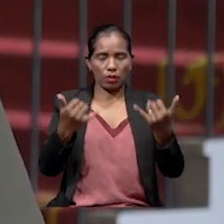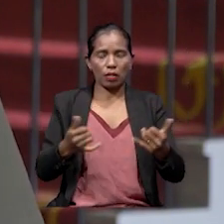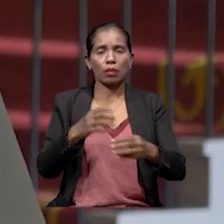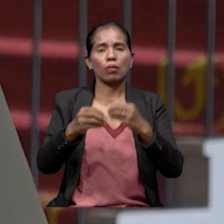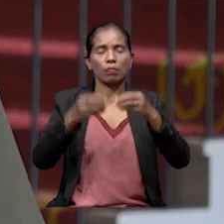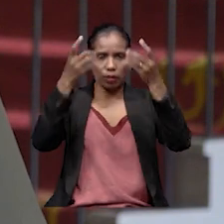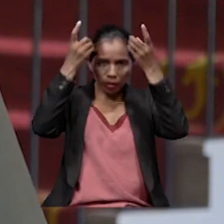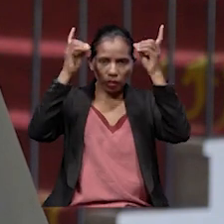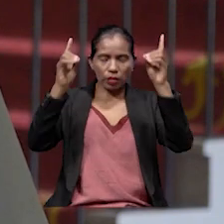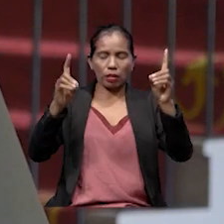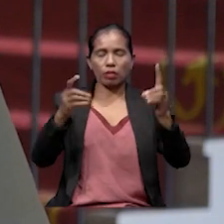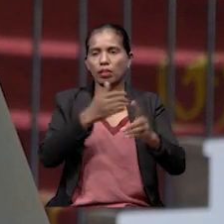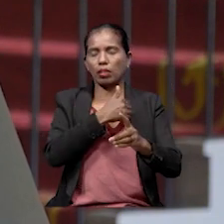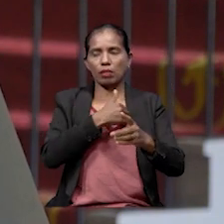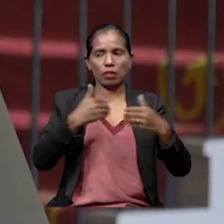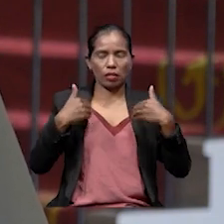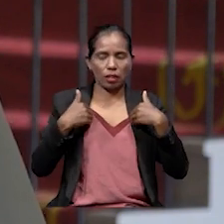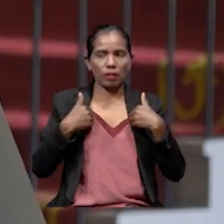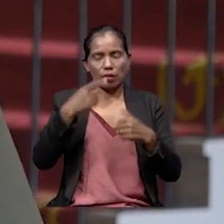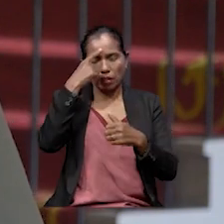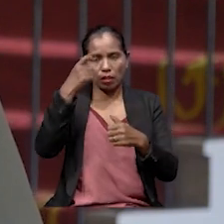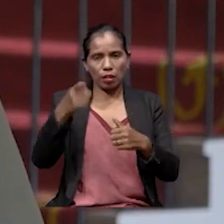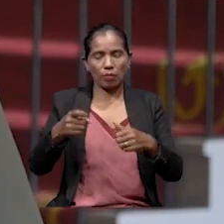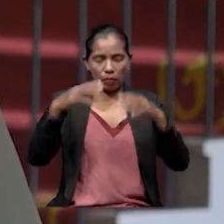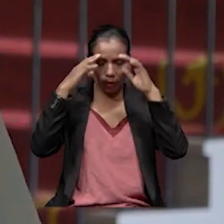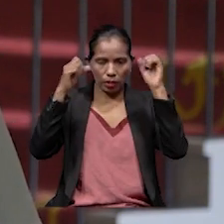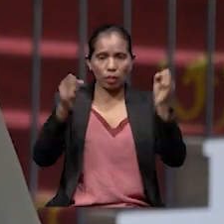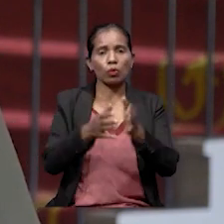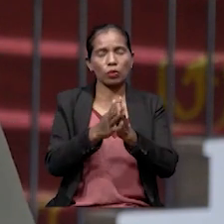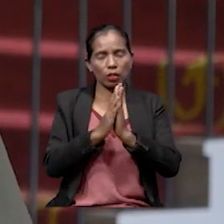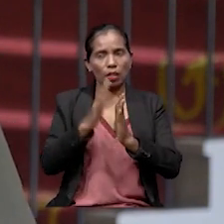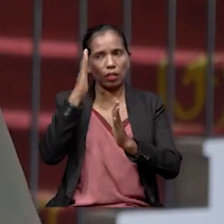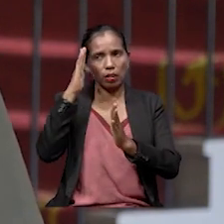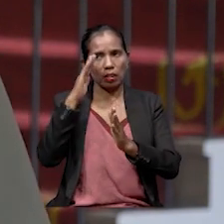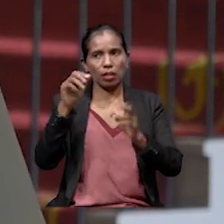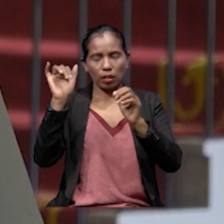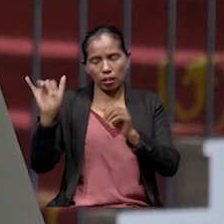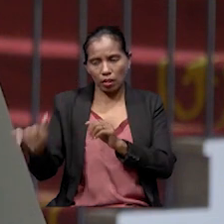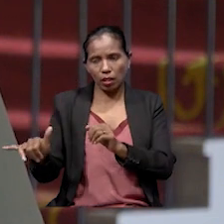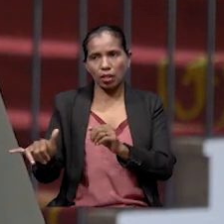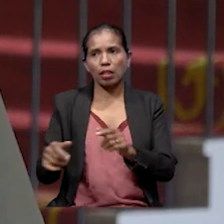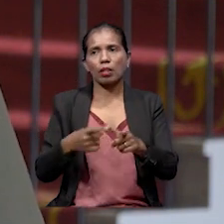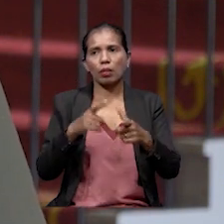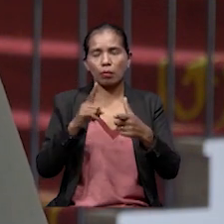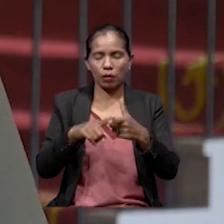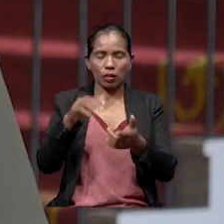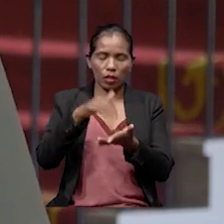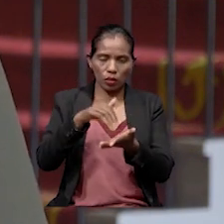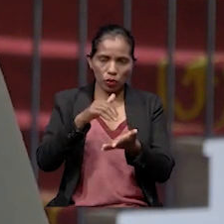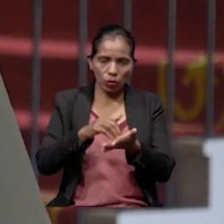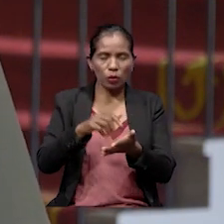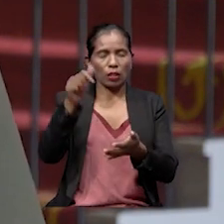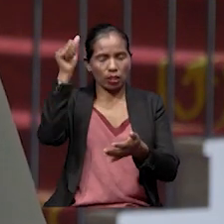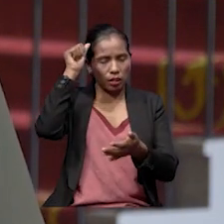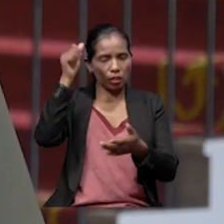ba decisão se deu pele ia tamba presidente justia hanoi tem que labania e depois nia tem que ba estudo analisa